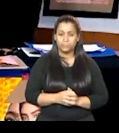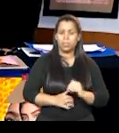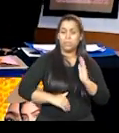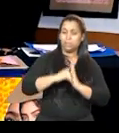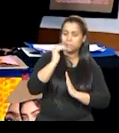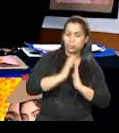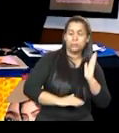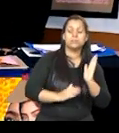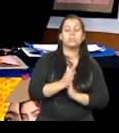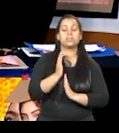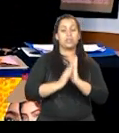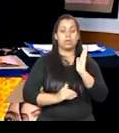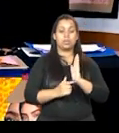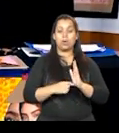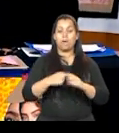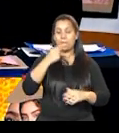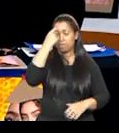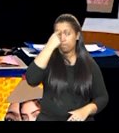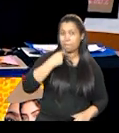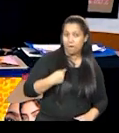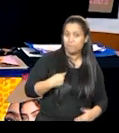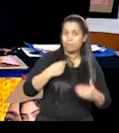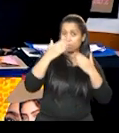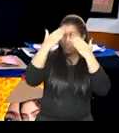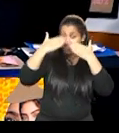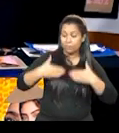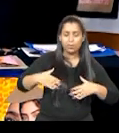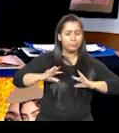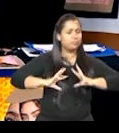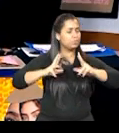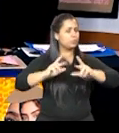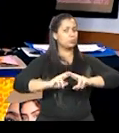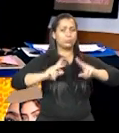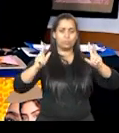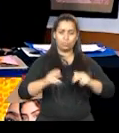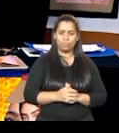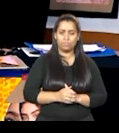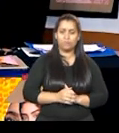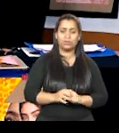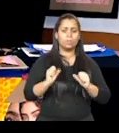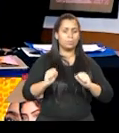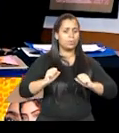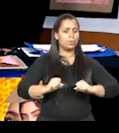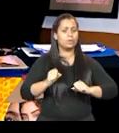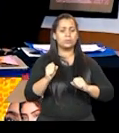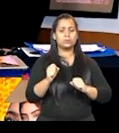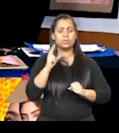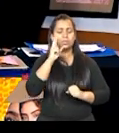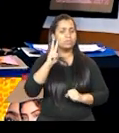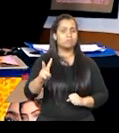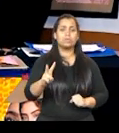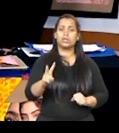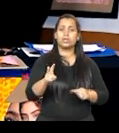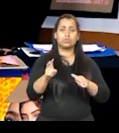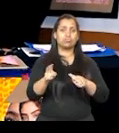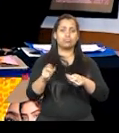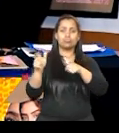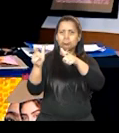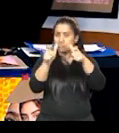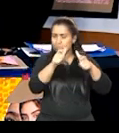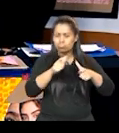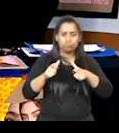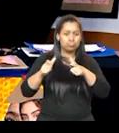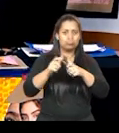Desenhou o perfil de frente, fez tudo diferente. A obra podia ser vista de diferentes ângulos e ao